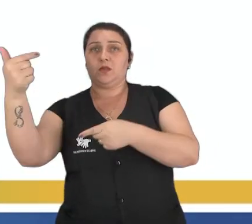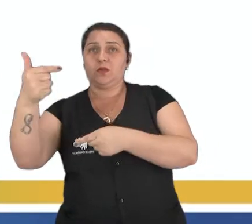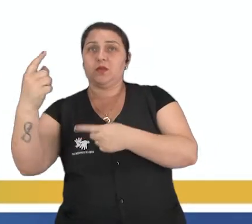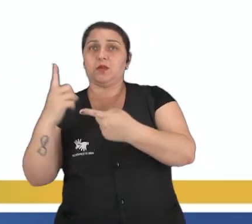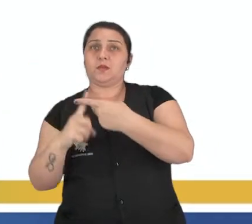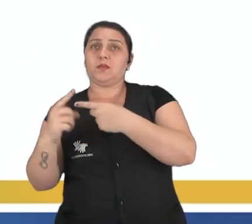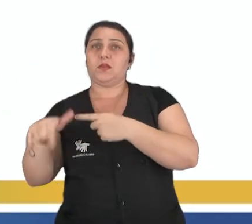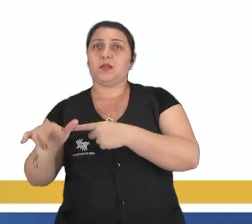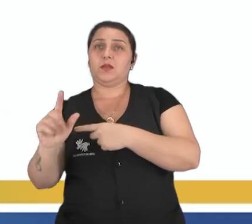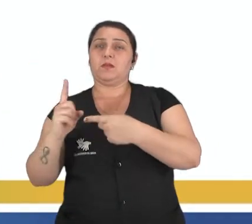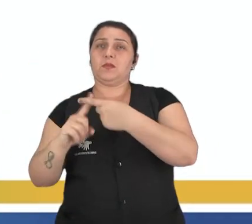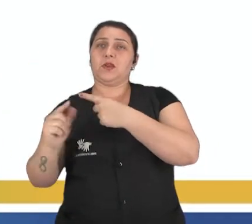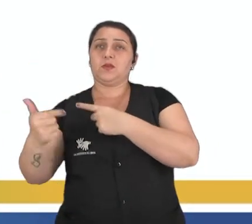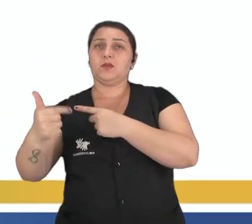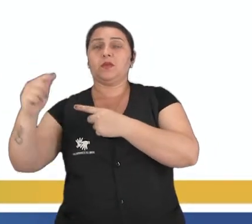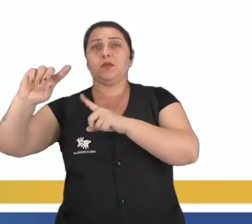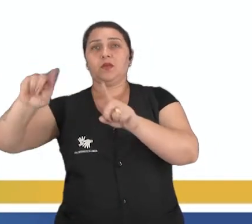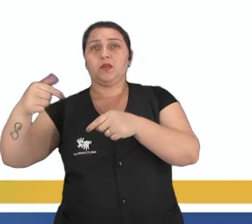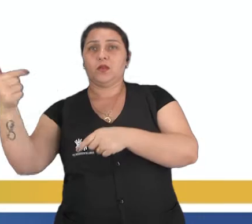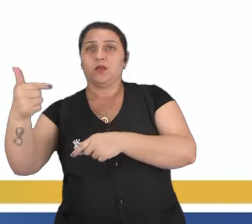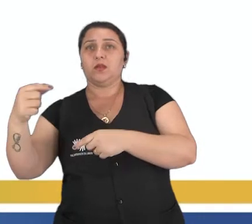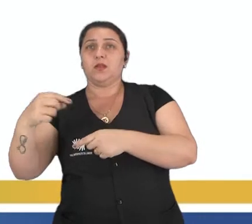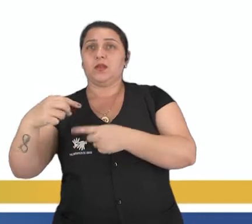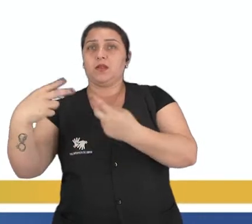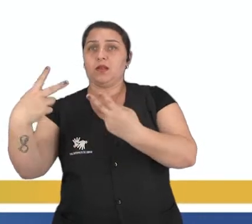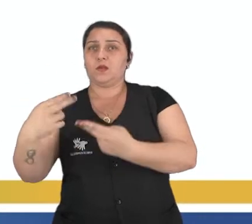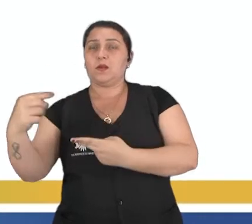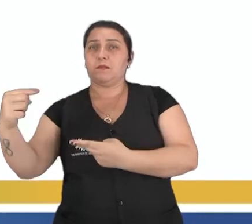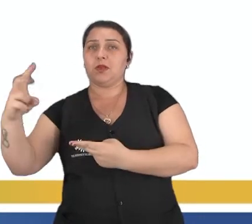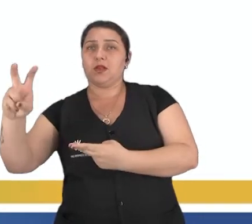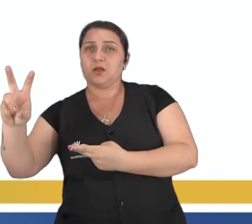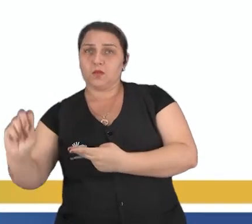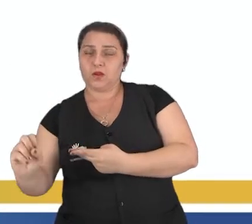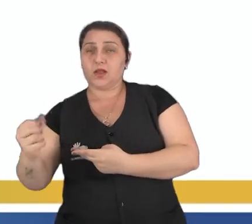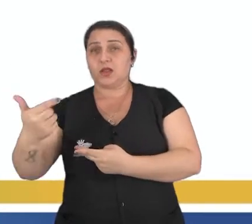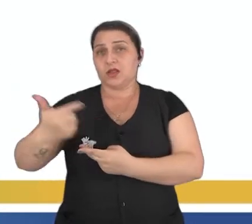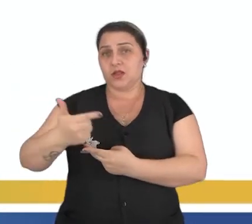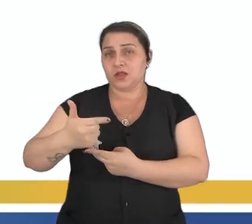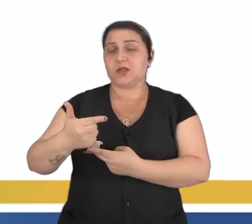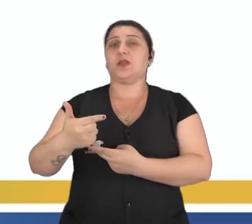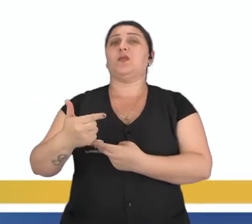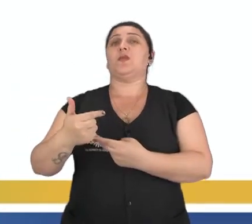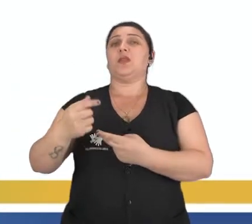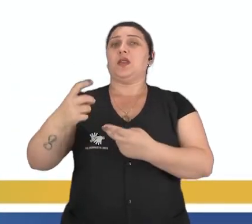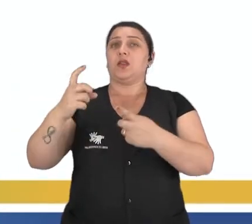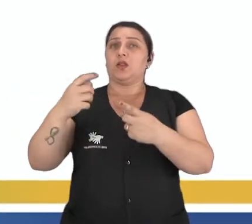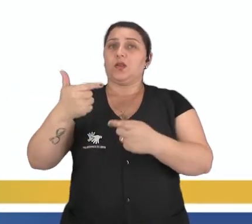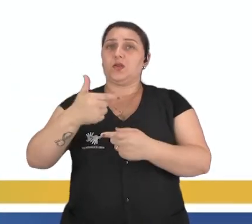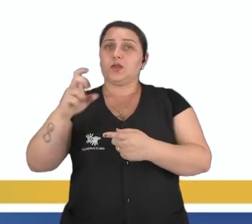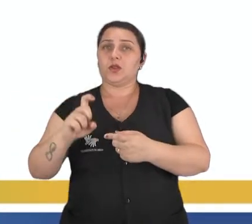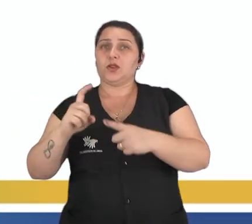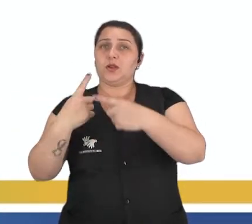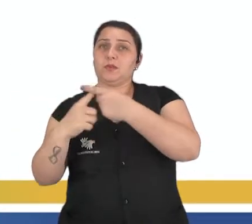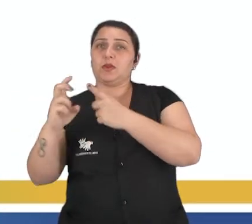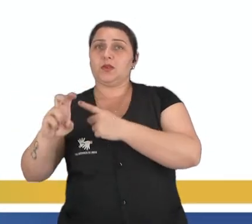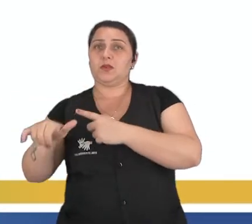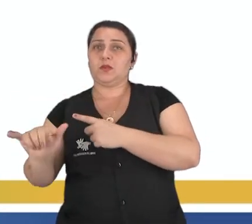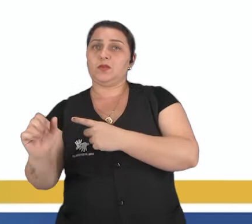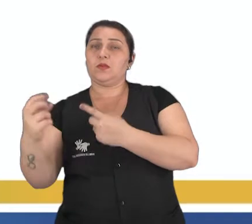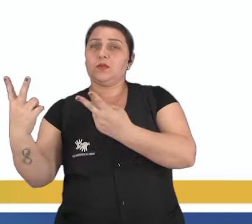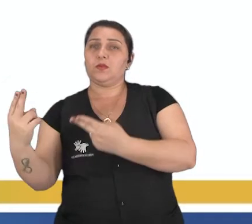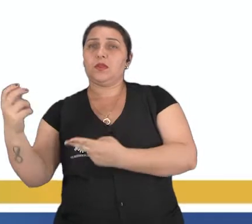ao quadrado igual a menos 50, seria a primeira equação, e a segunda equação seria 2x mais 5y igual a